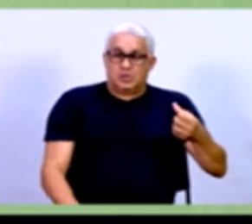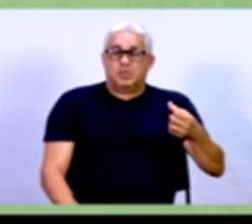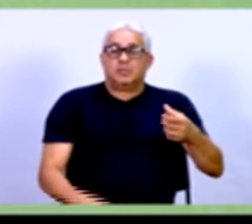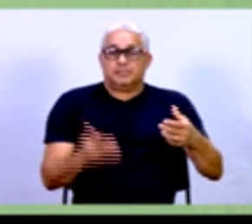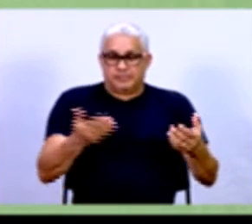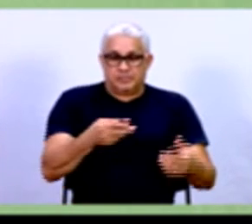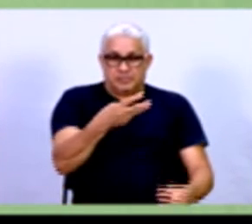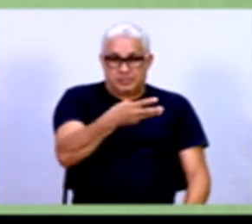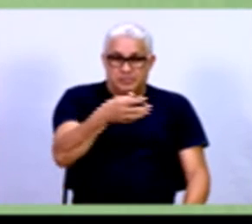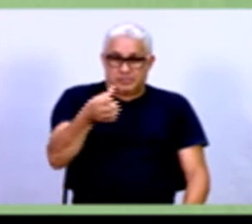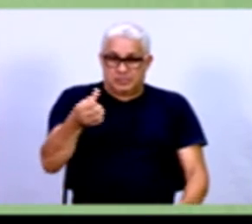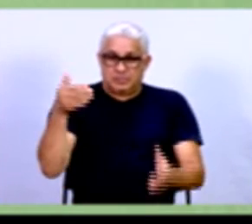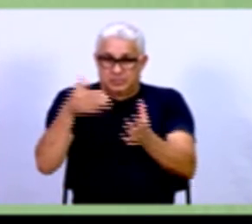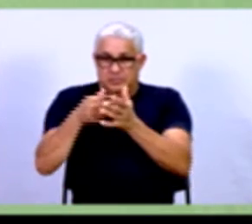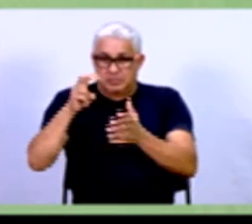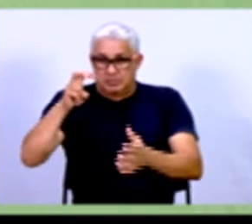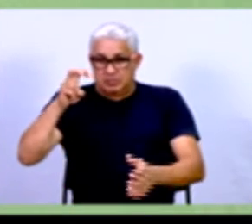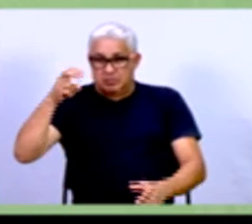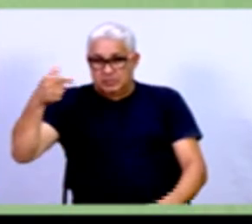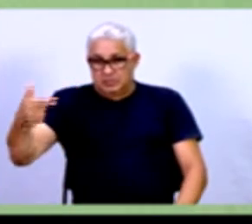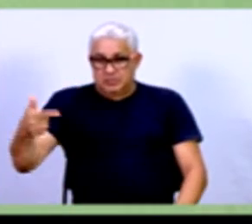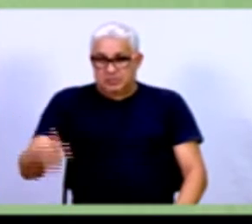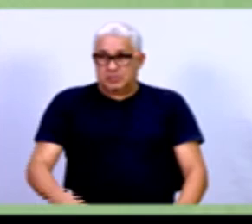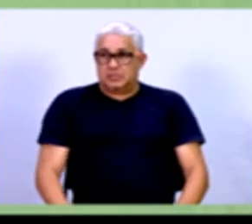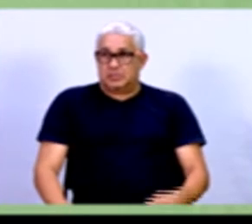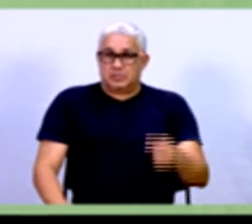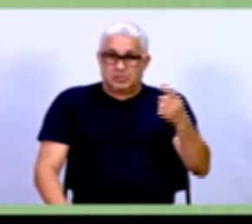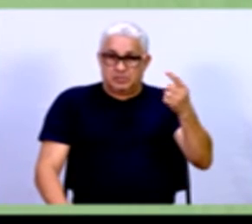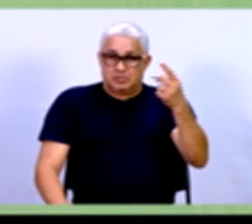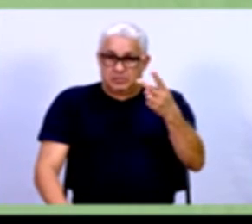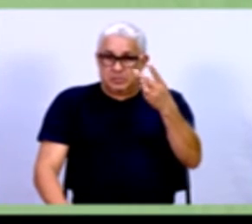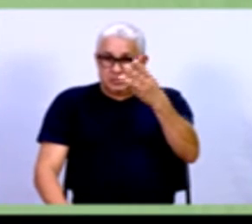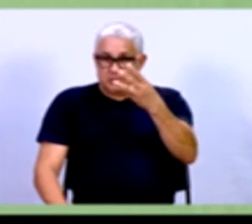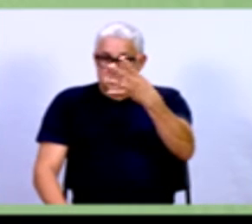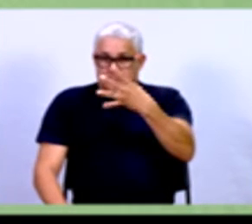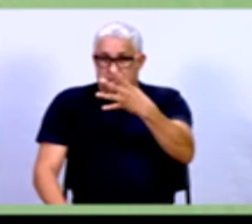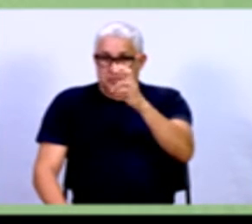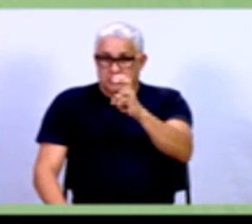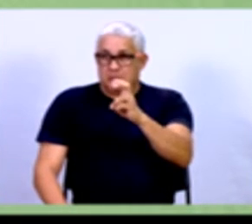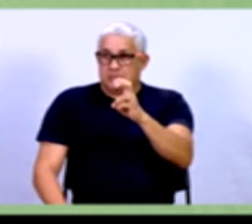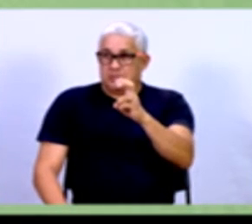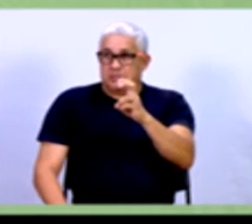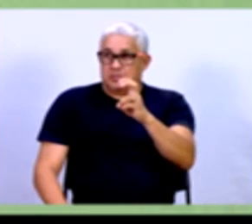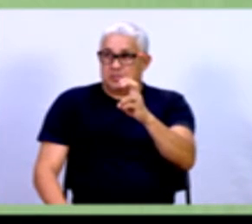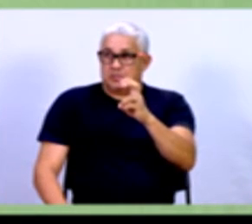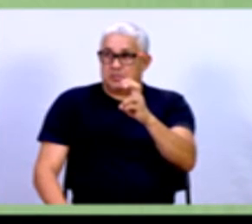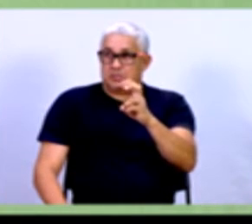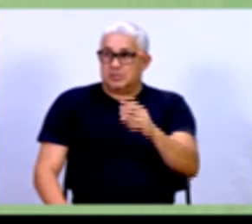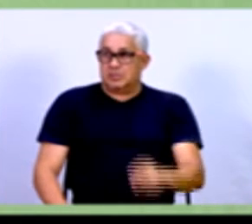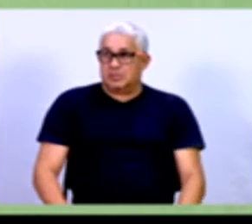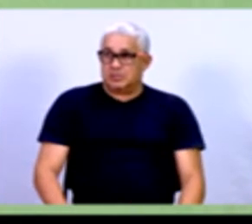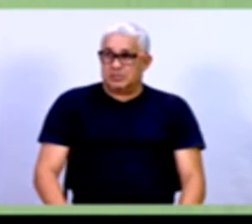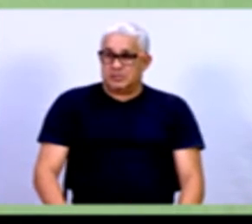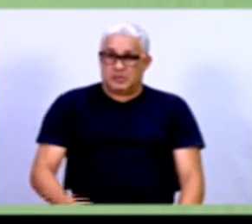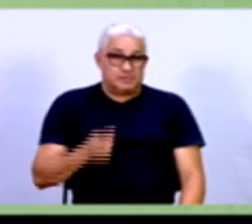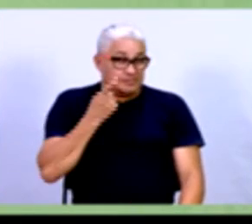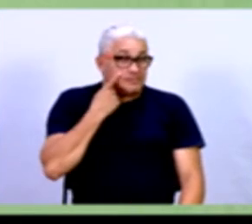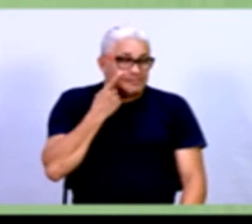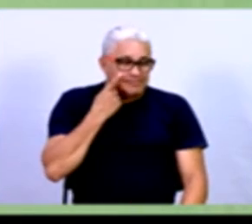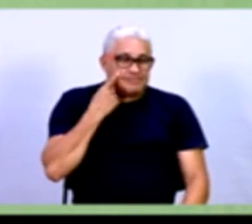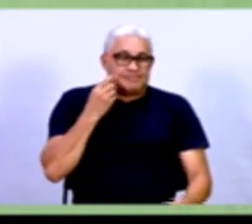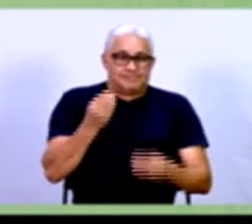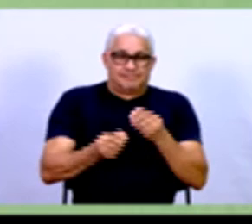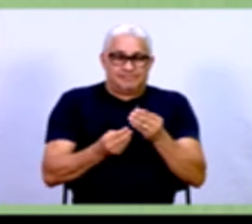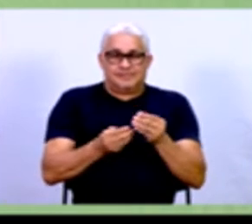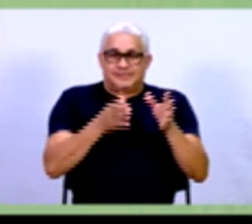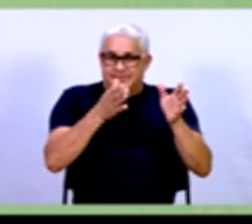36 a 52. 1, 2, 3, 4, 5. Porque o próximo já é... Vocês estão vendo como que... E